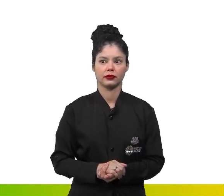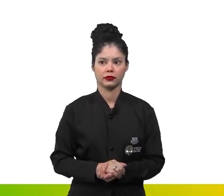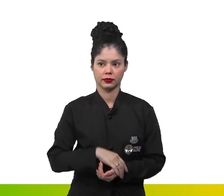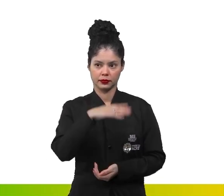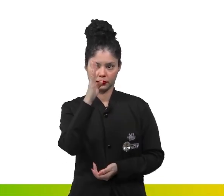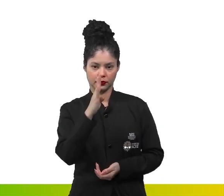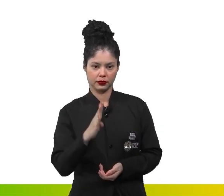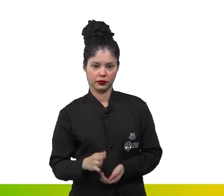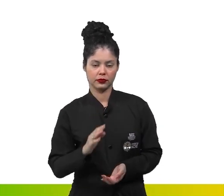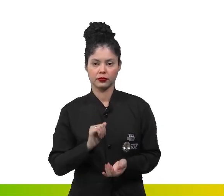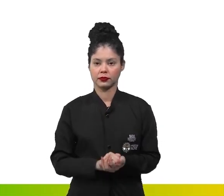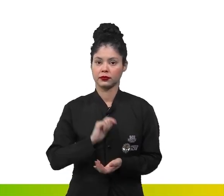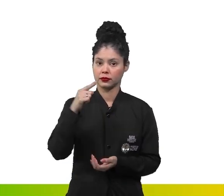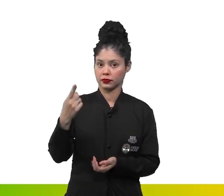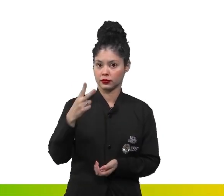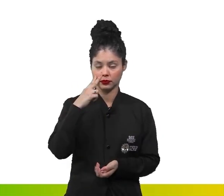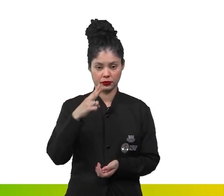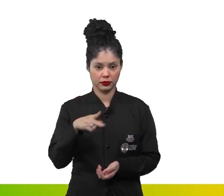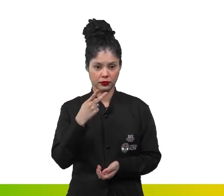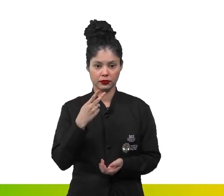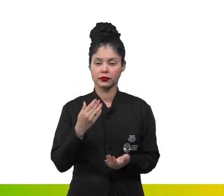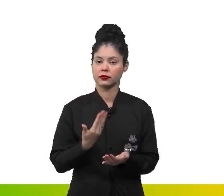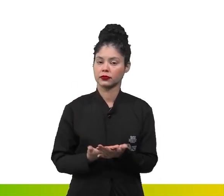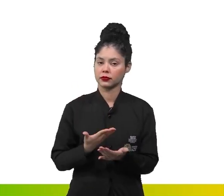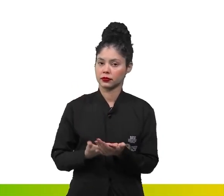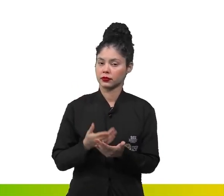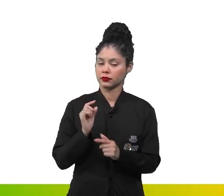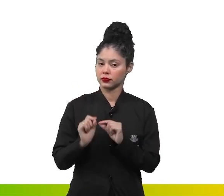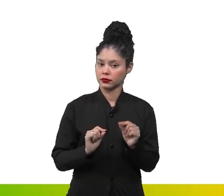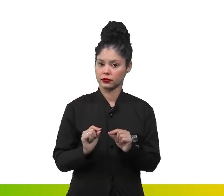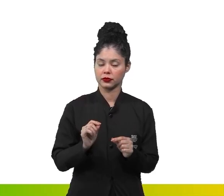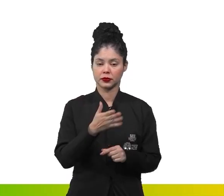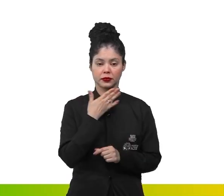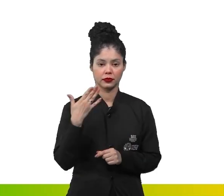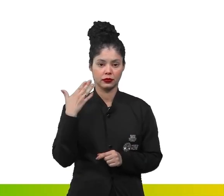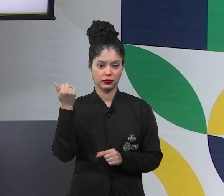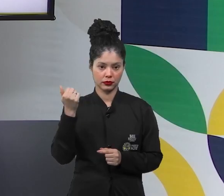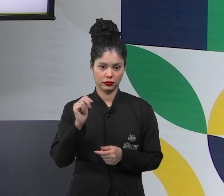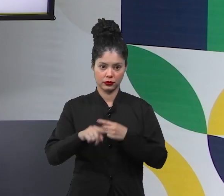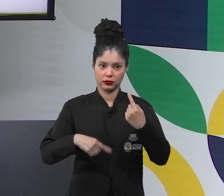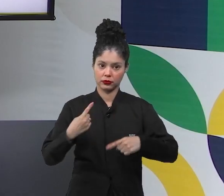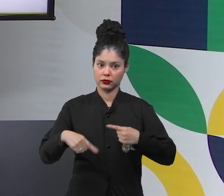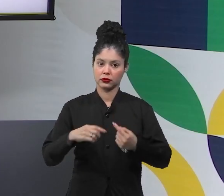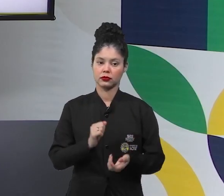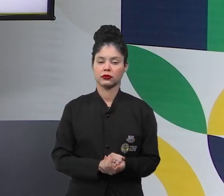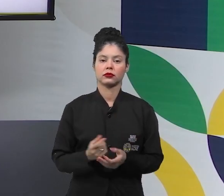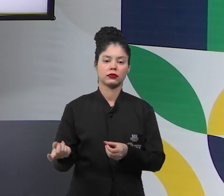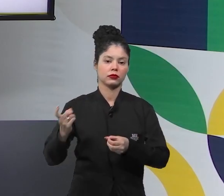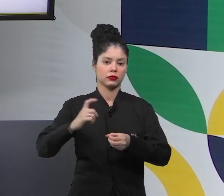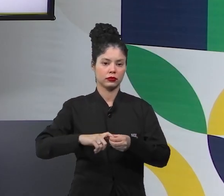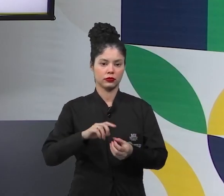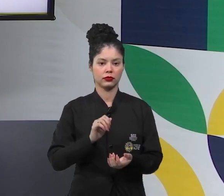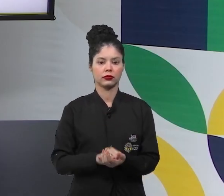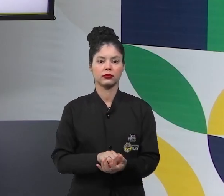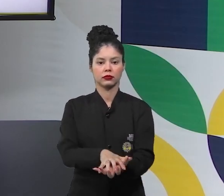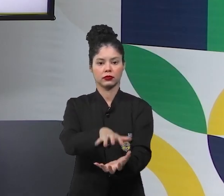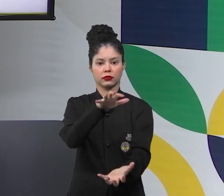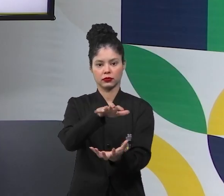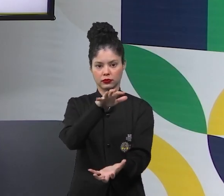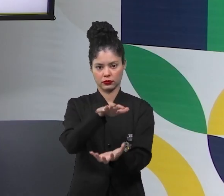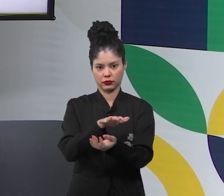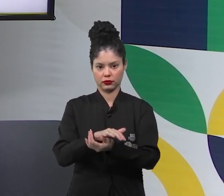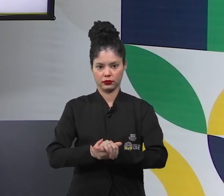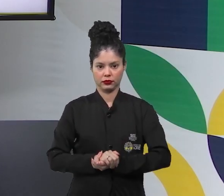no Brasil e aquilo que a gente falou na aula sobre melhoria das políticas, principalmente voltadas aí para